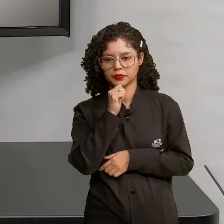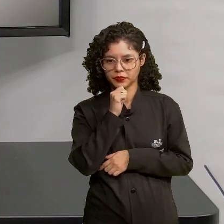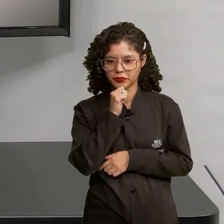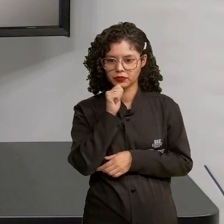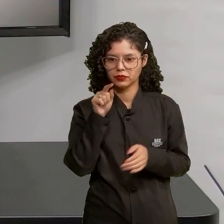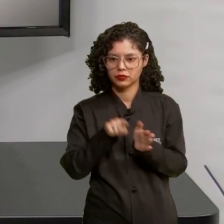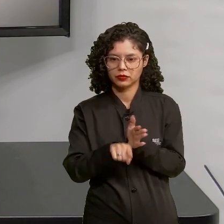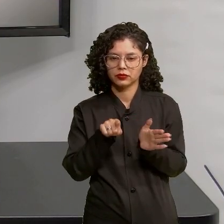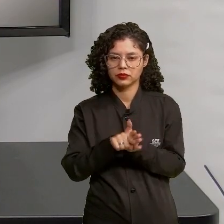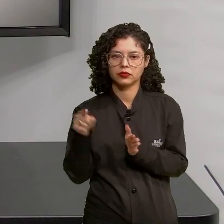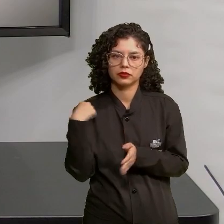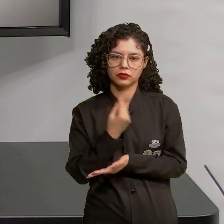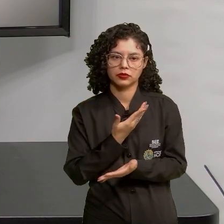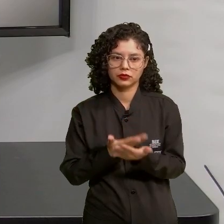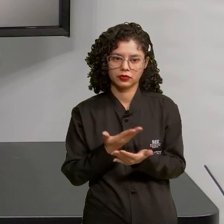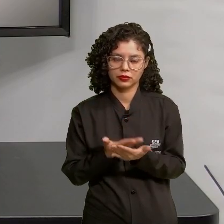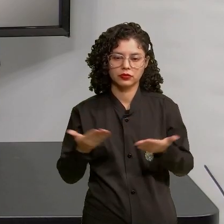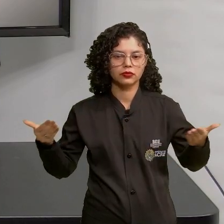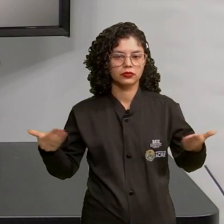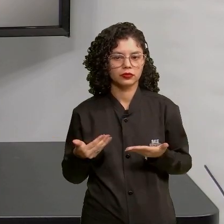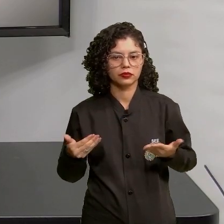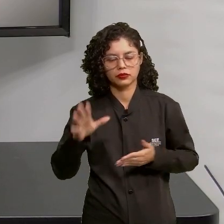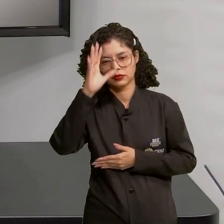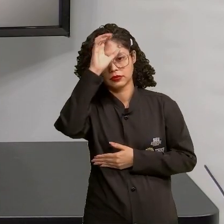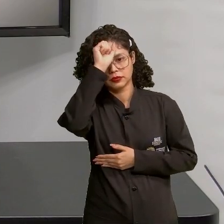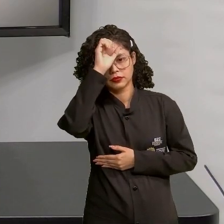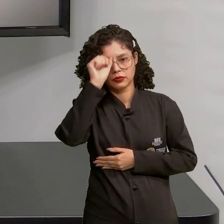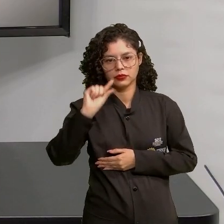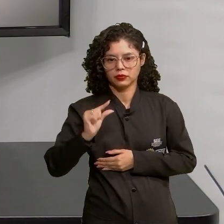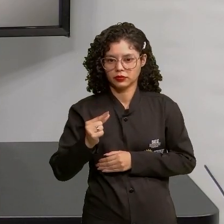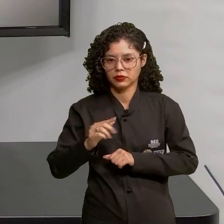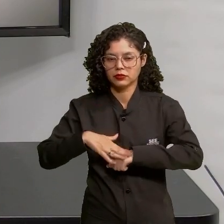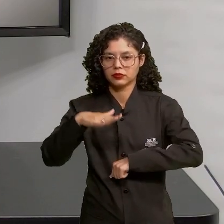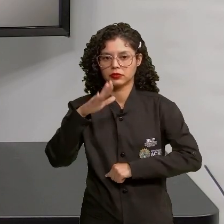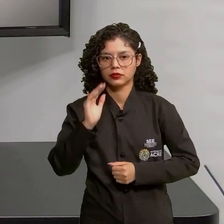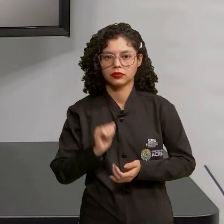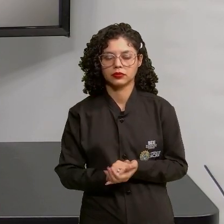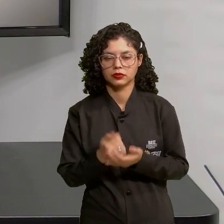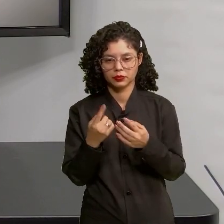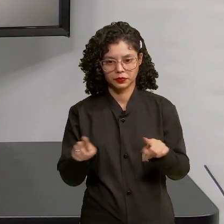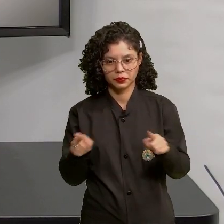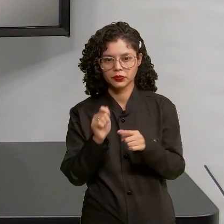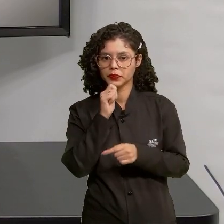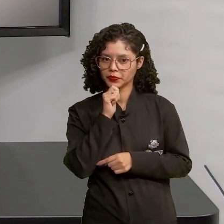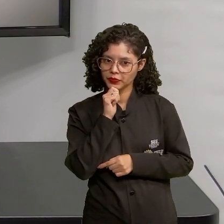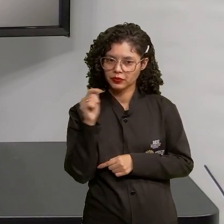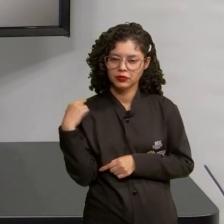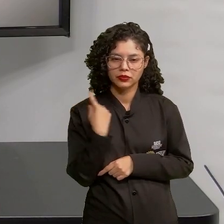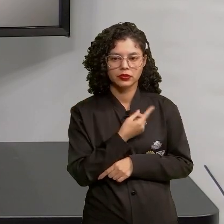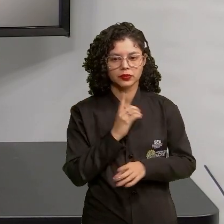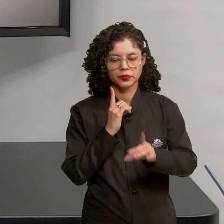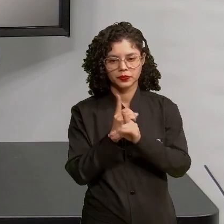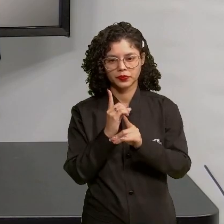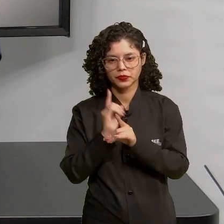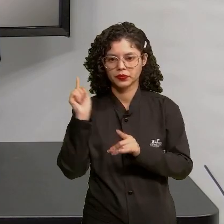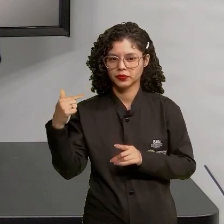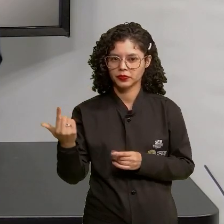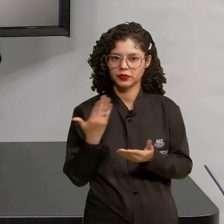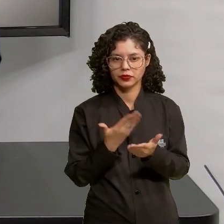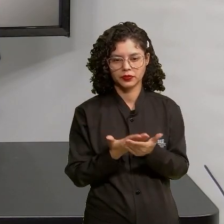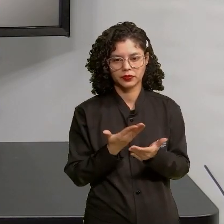de questões na nossa aula de hoje, aprendeu um pouco sobre instrumentos musicais e a gente vai se encontrando nas